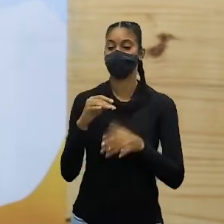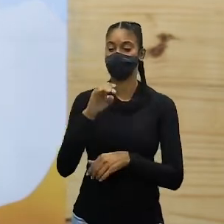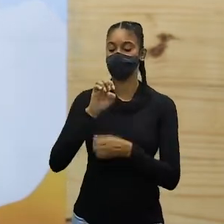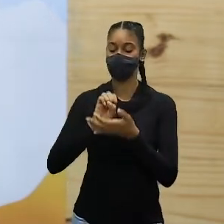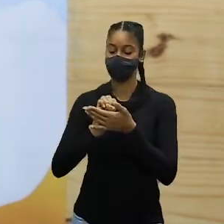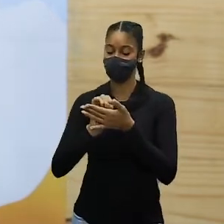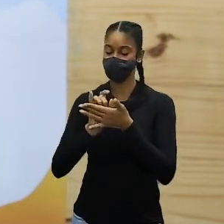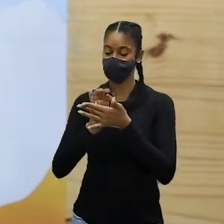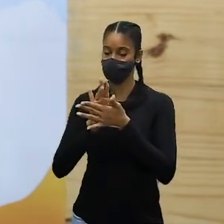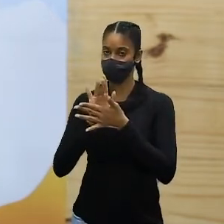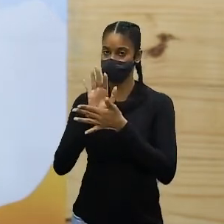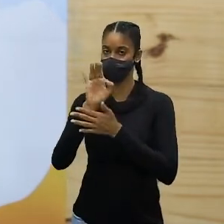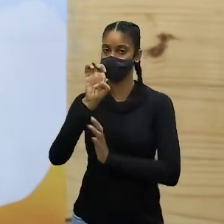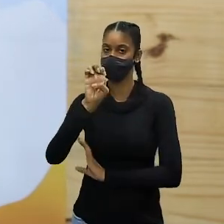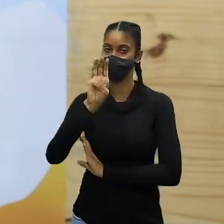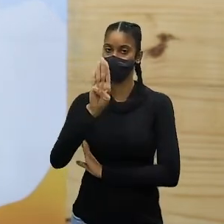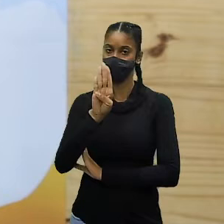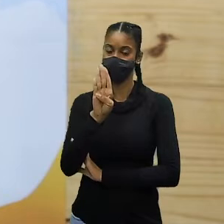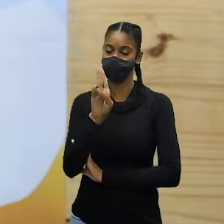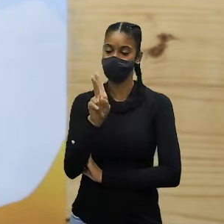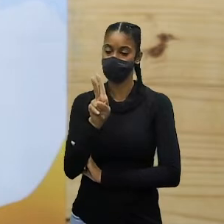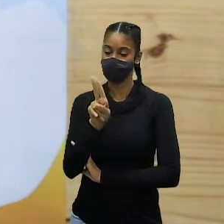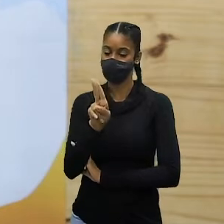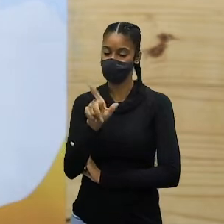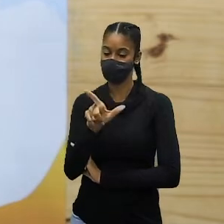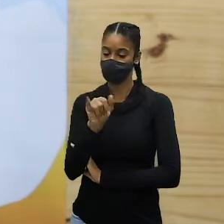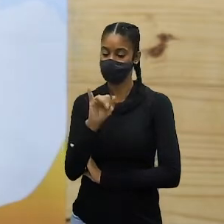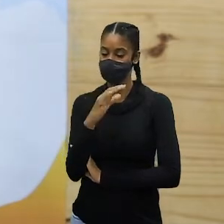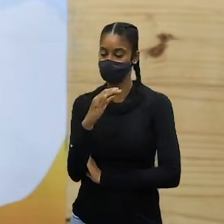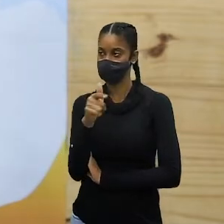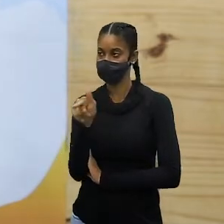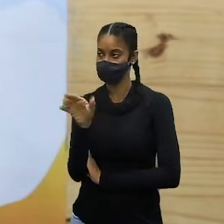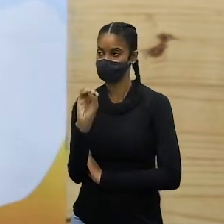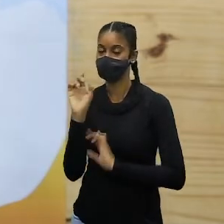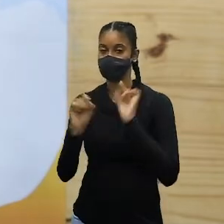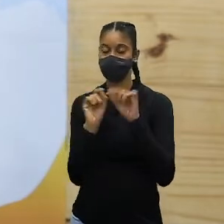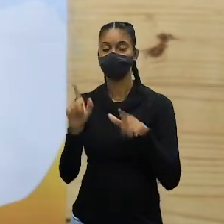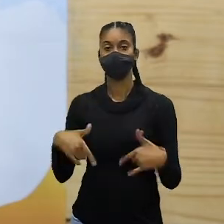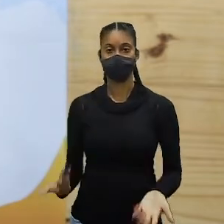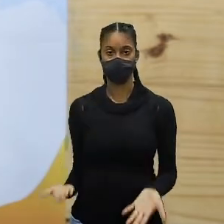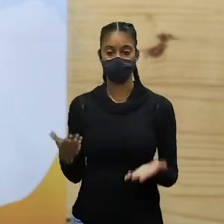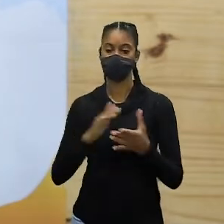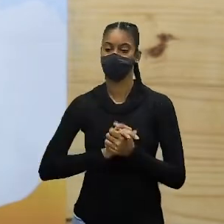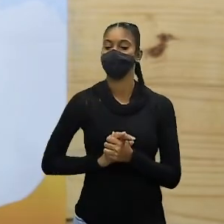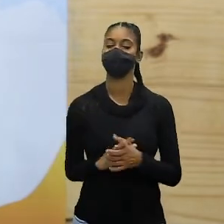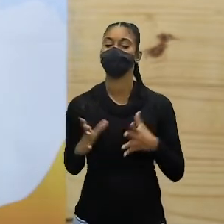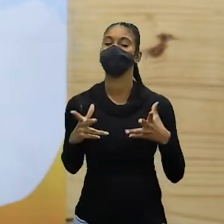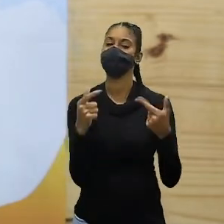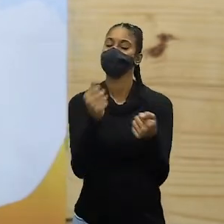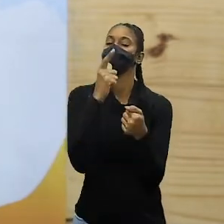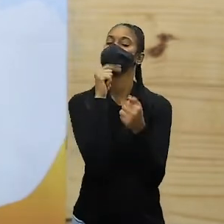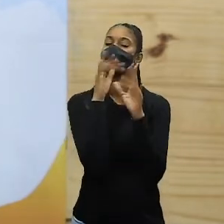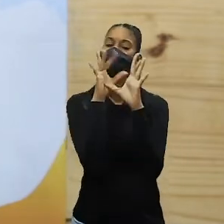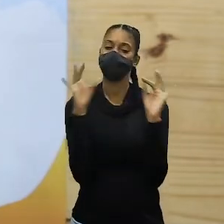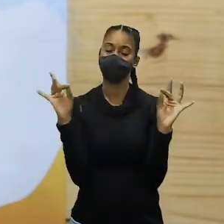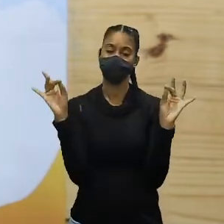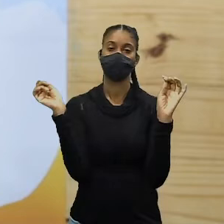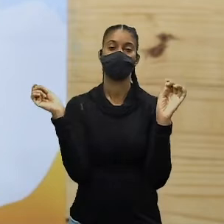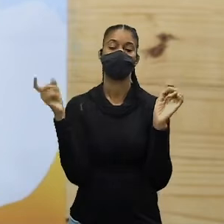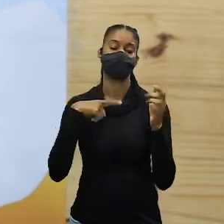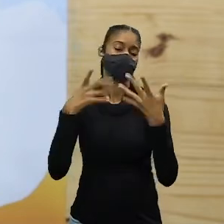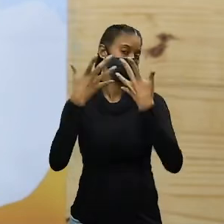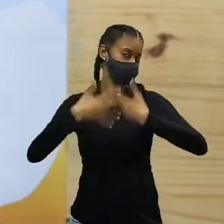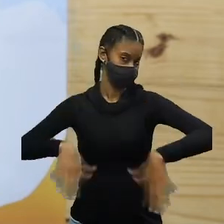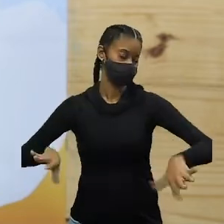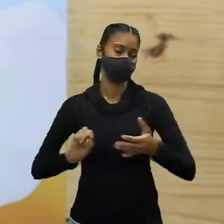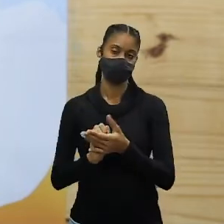Vamos lembrar o que são essas coisas? O que é a pressão de vapor? Todo líquido tem uma tendência natural para evaporar. Você